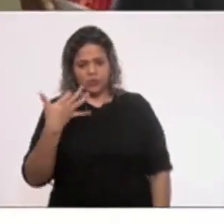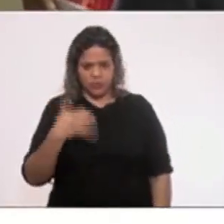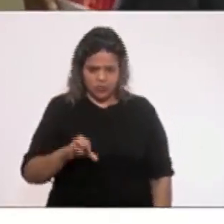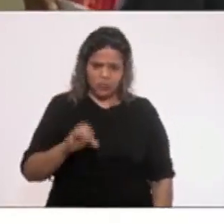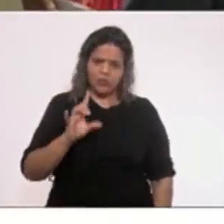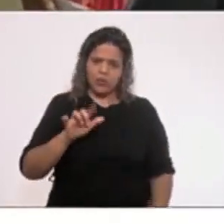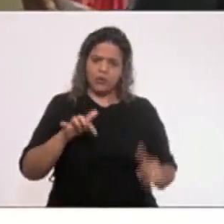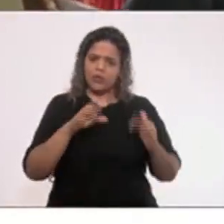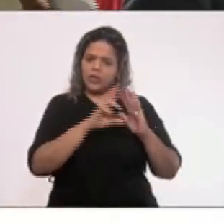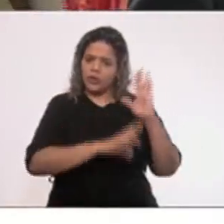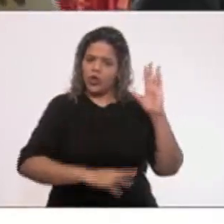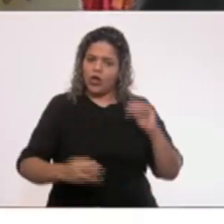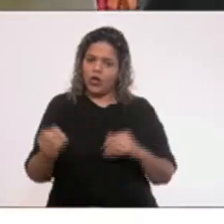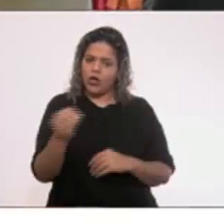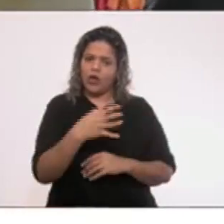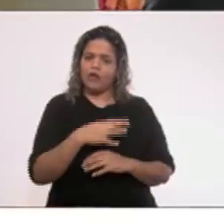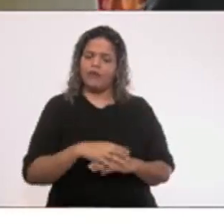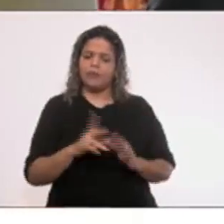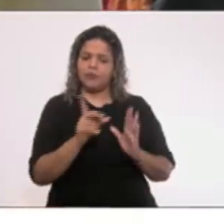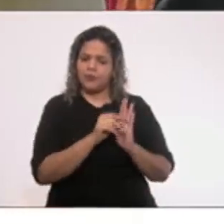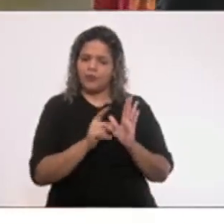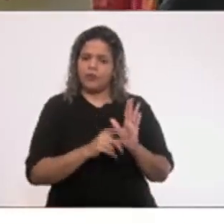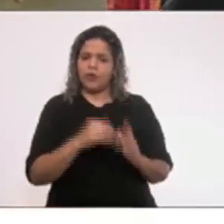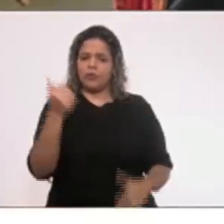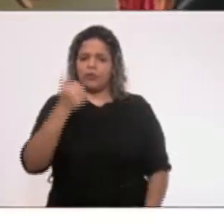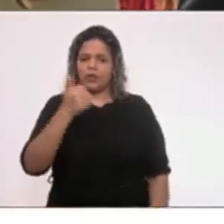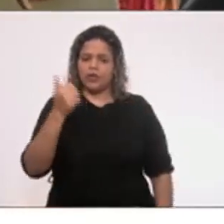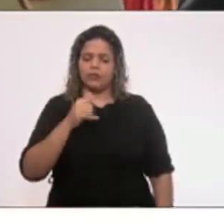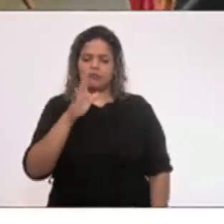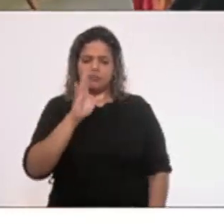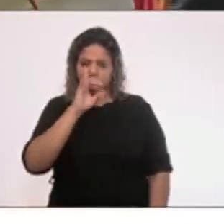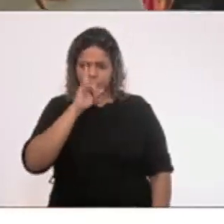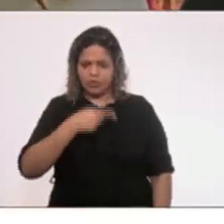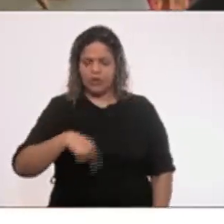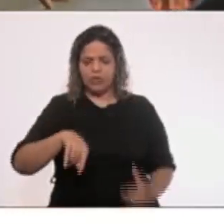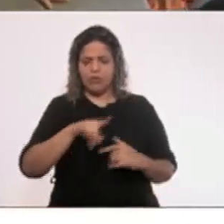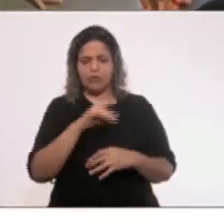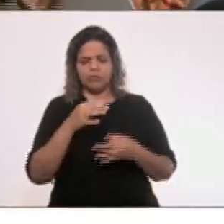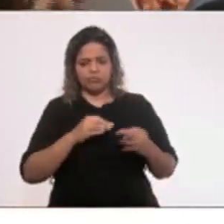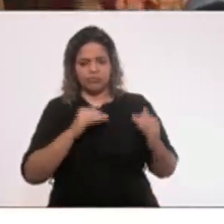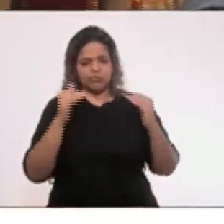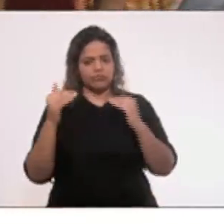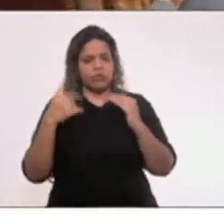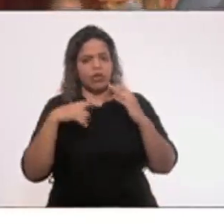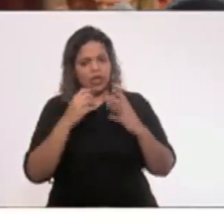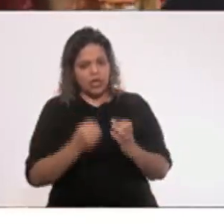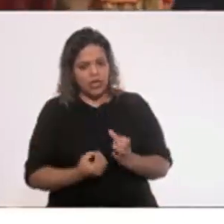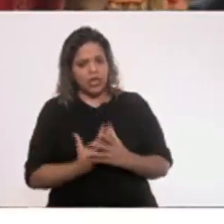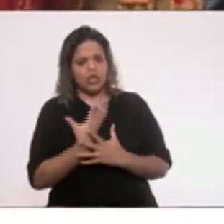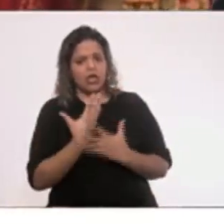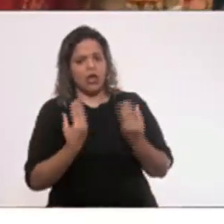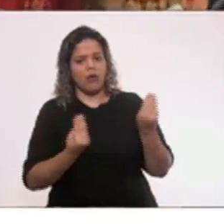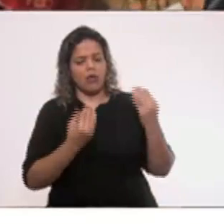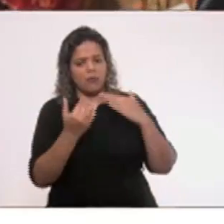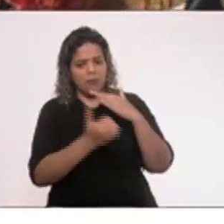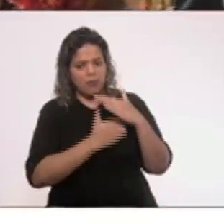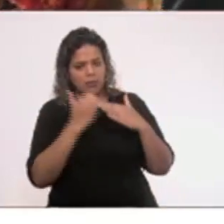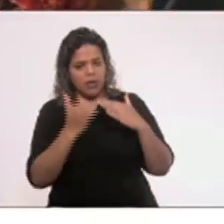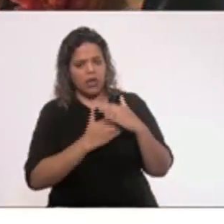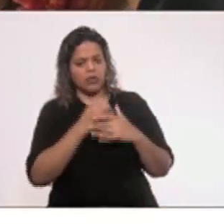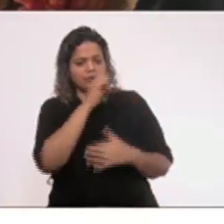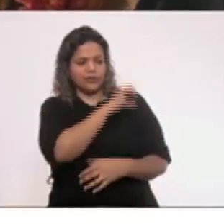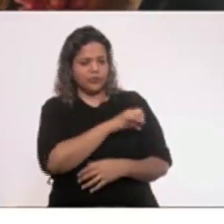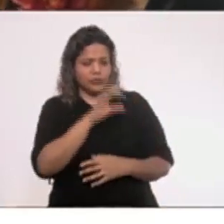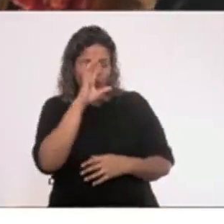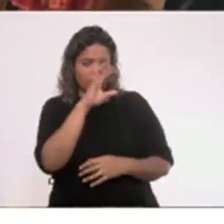passa a ter a seguinte redação: artigo 1º. Fica o Poder Executivo autorizado a criar o Programa Estadual de Consumo entre empresas do Estado do